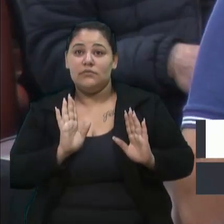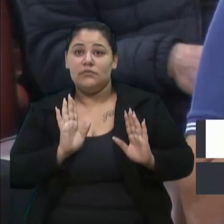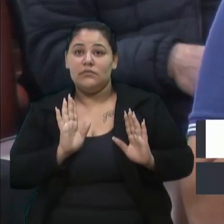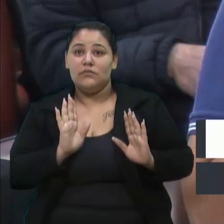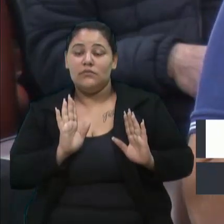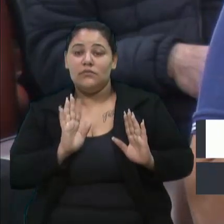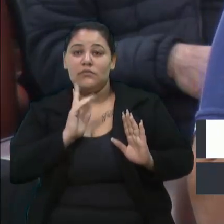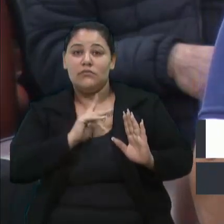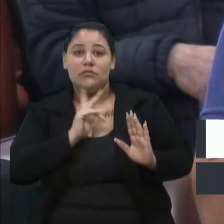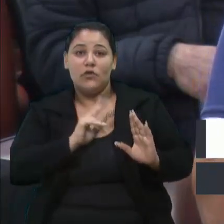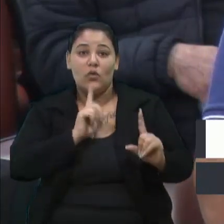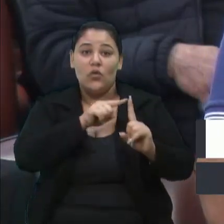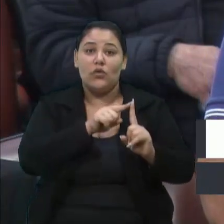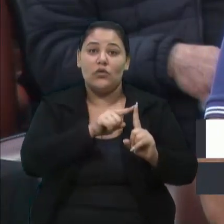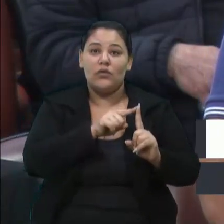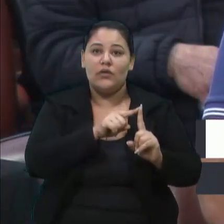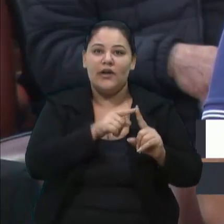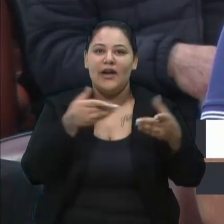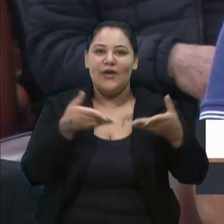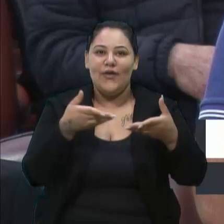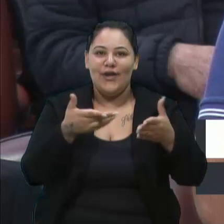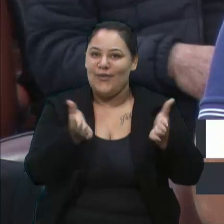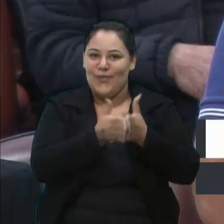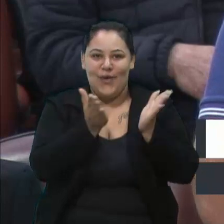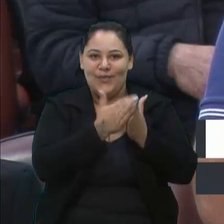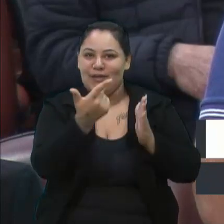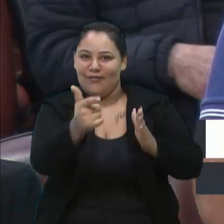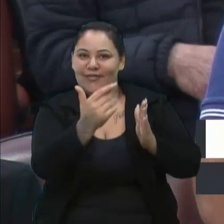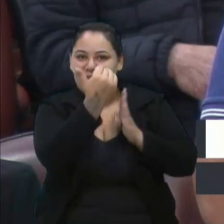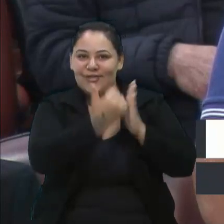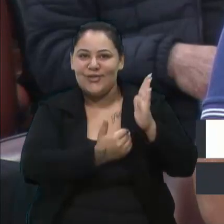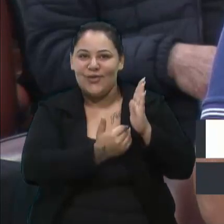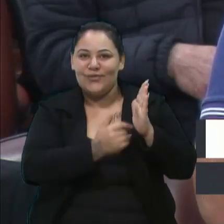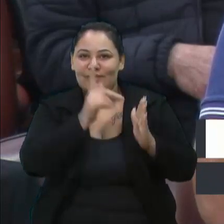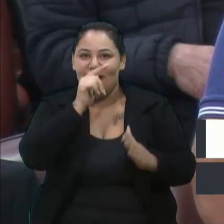objetivo agora o Pobre não tem desconto na água na luz